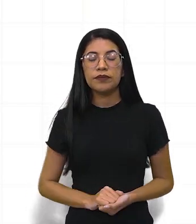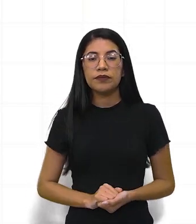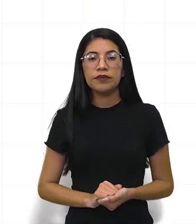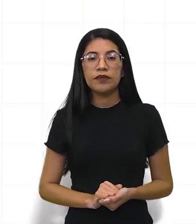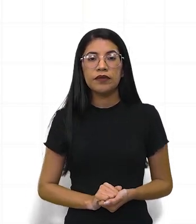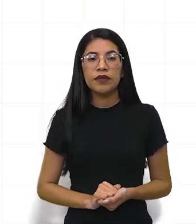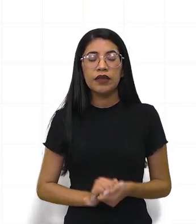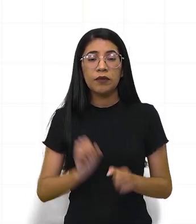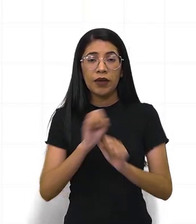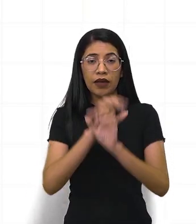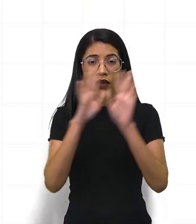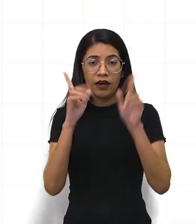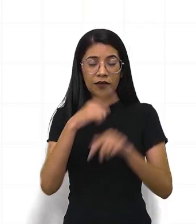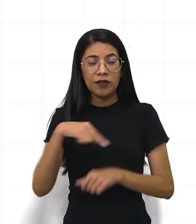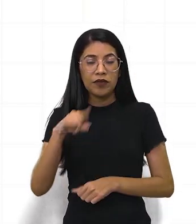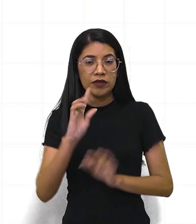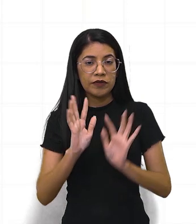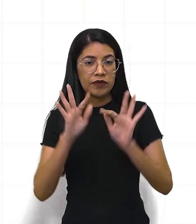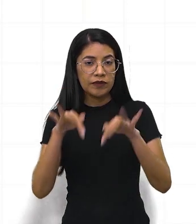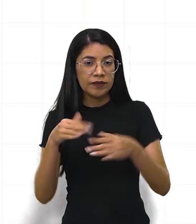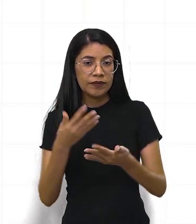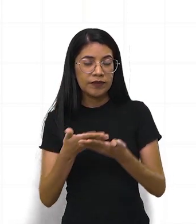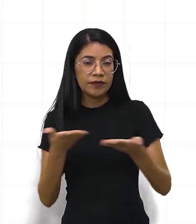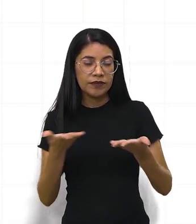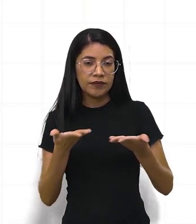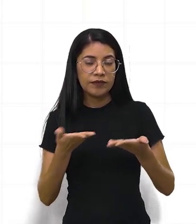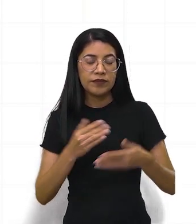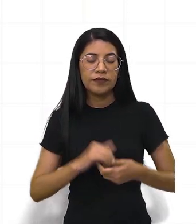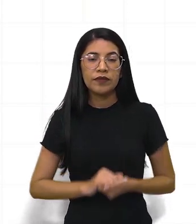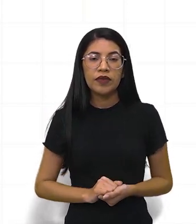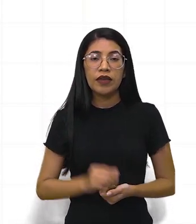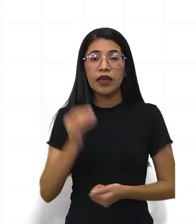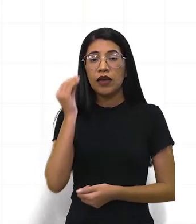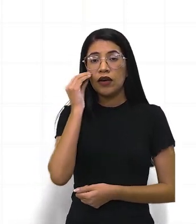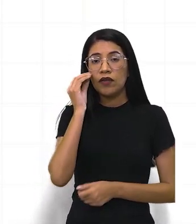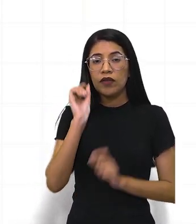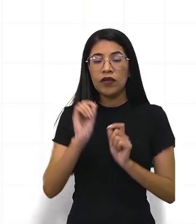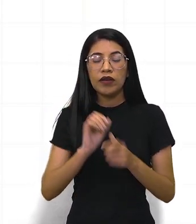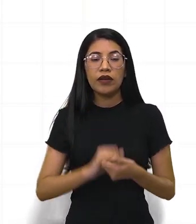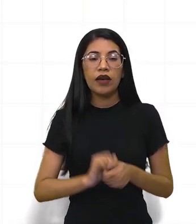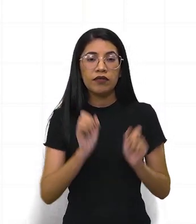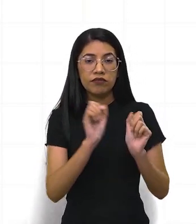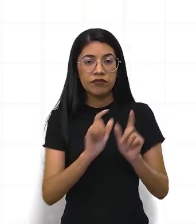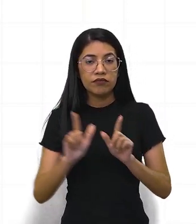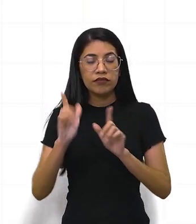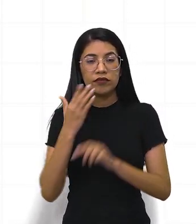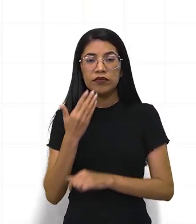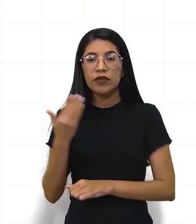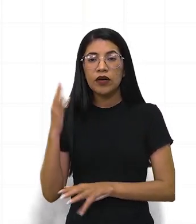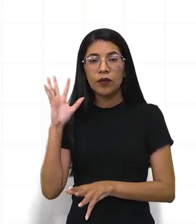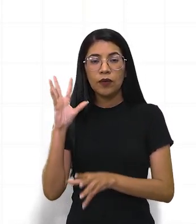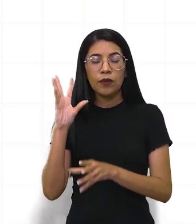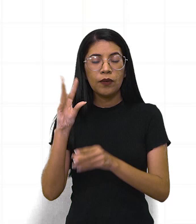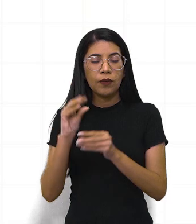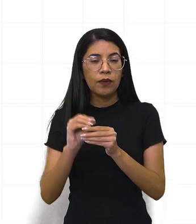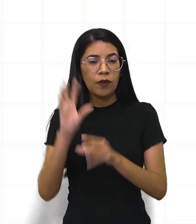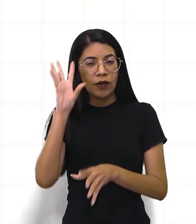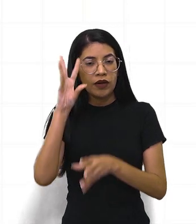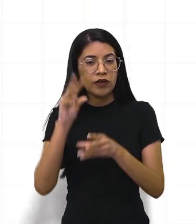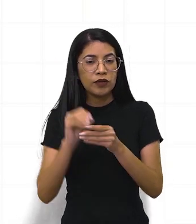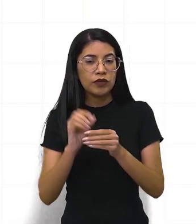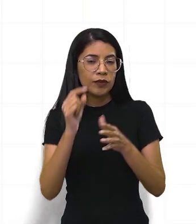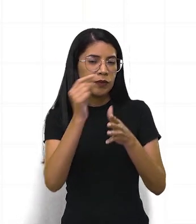para que fique claro, para a gente encerrar a nossa aula, verifiquem aí a nossa última cartela que tem o resumo com todos